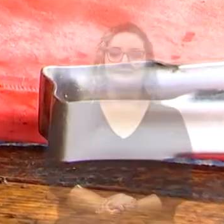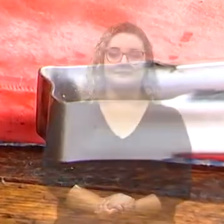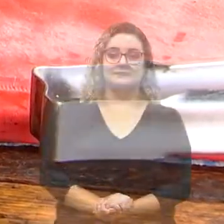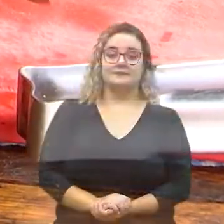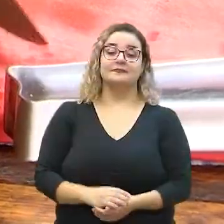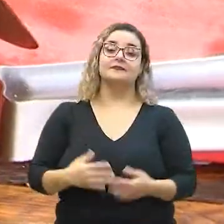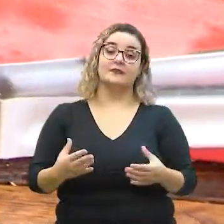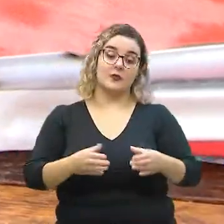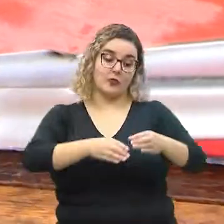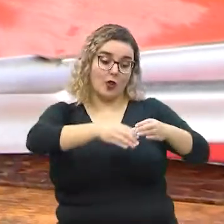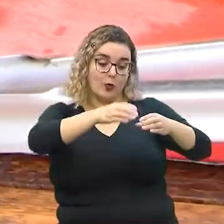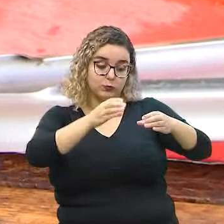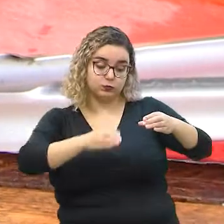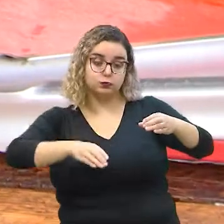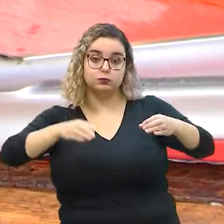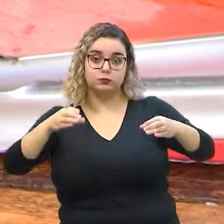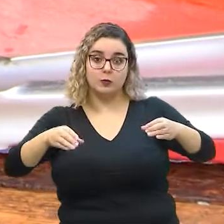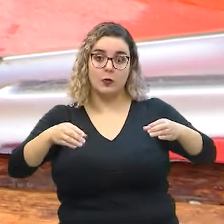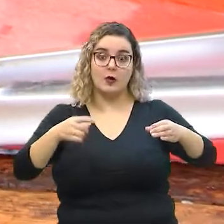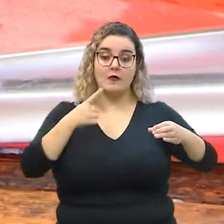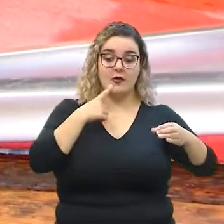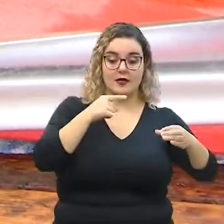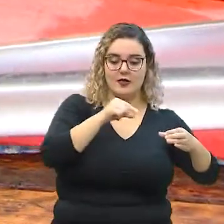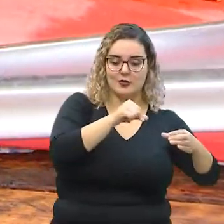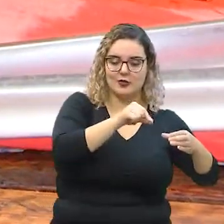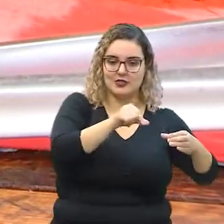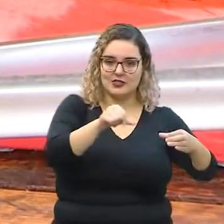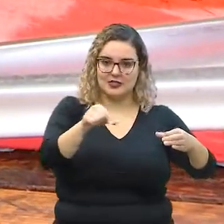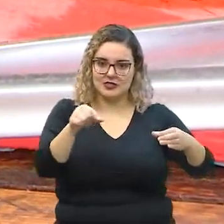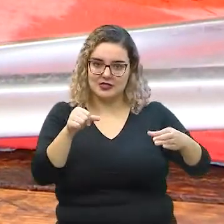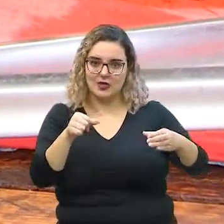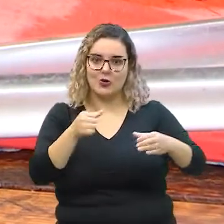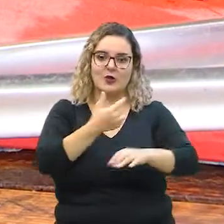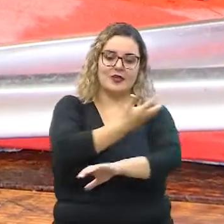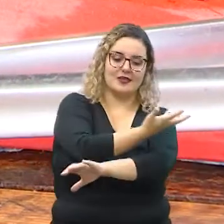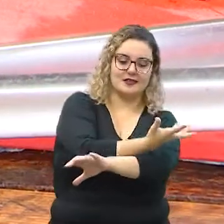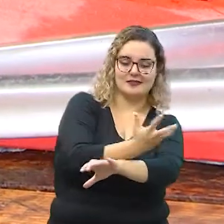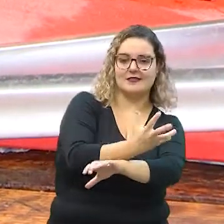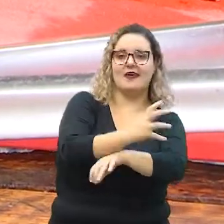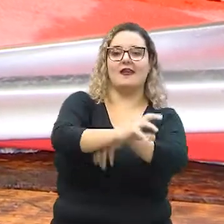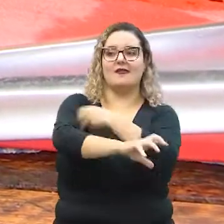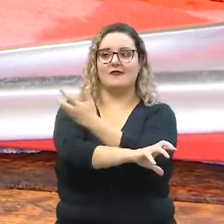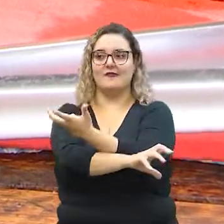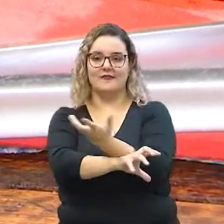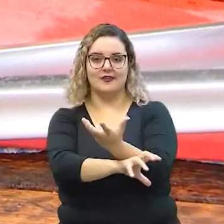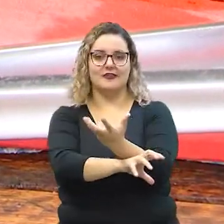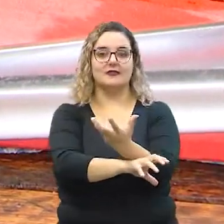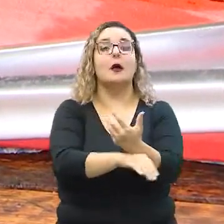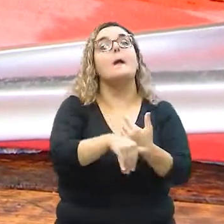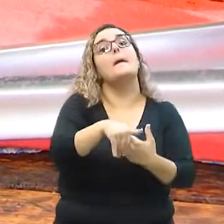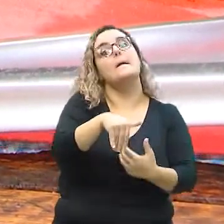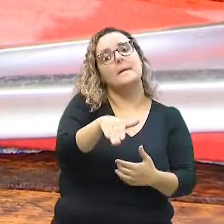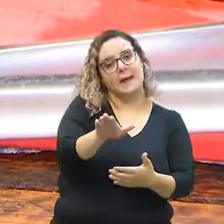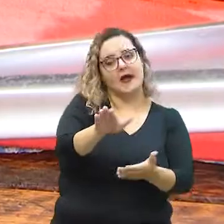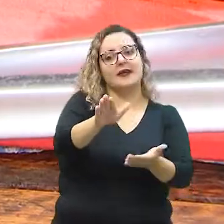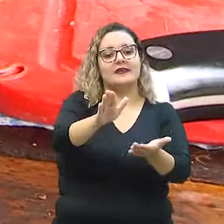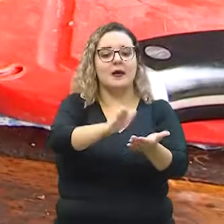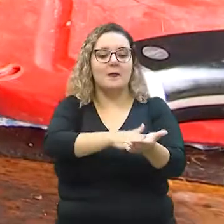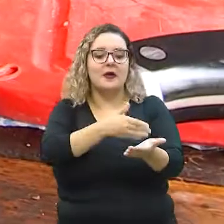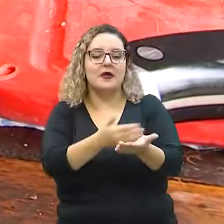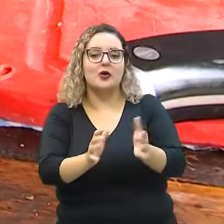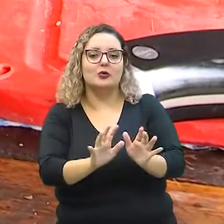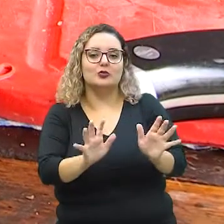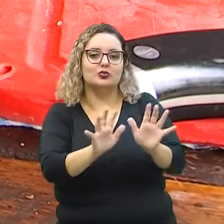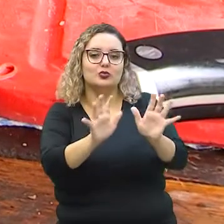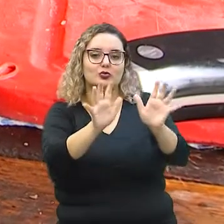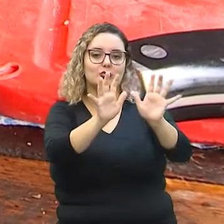E a abobrinha, você vai temperar com sal e as ervas frescas, mais a manteiga defumada.